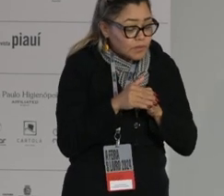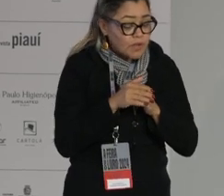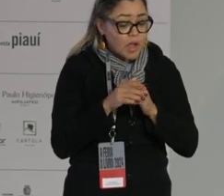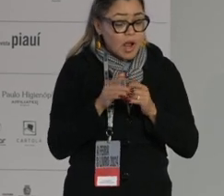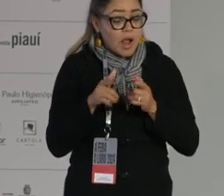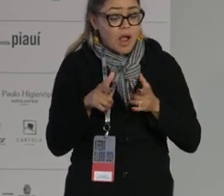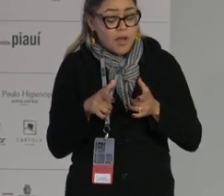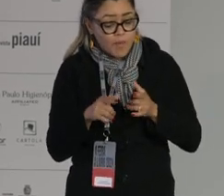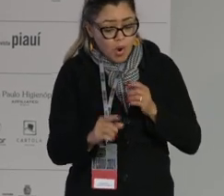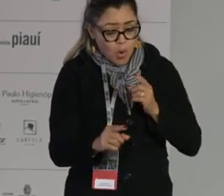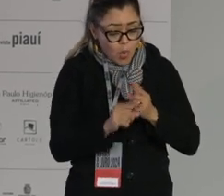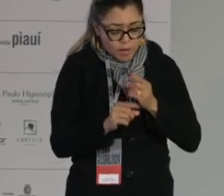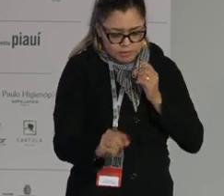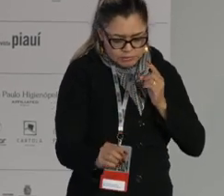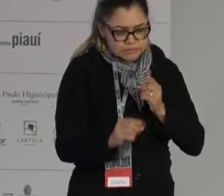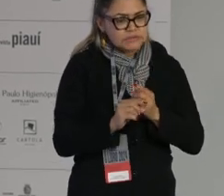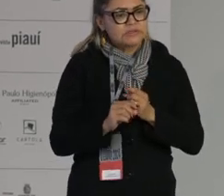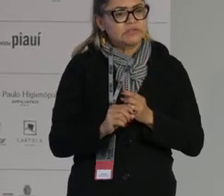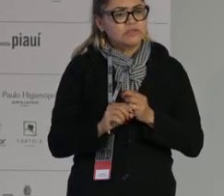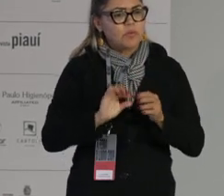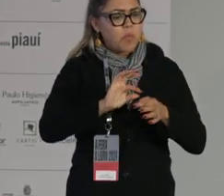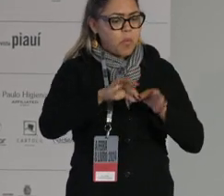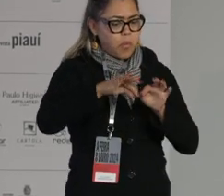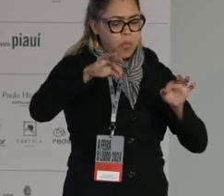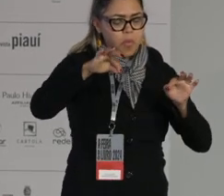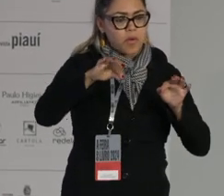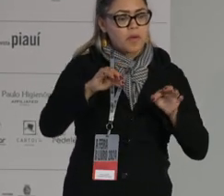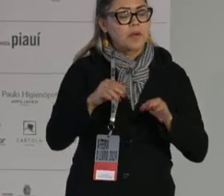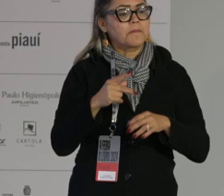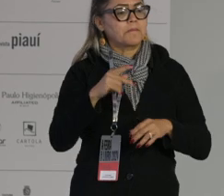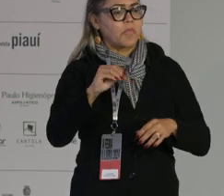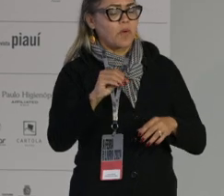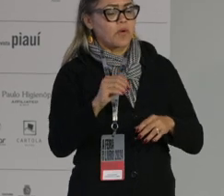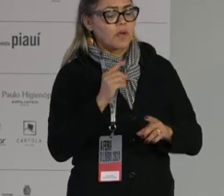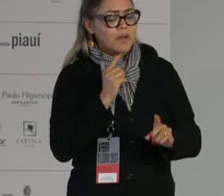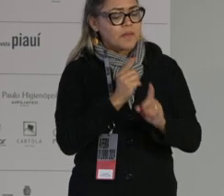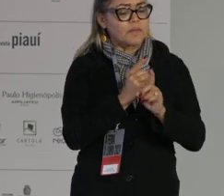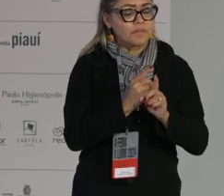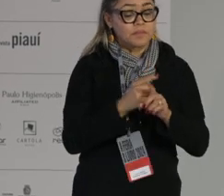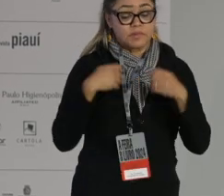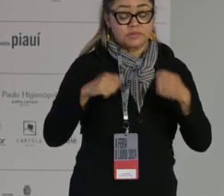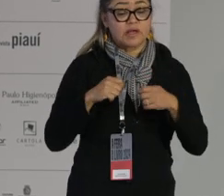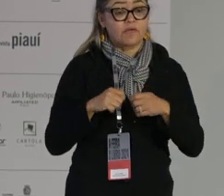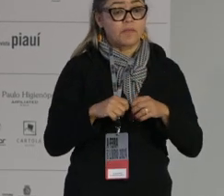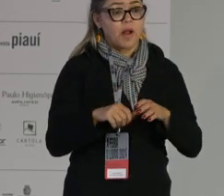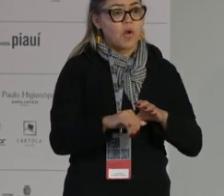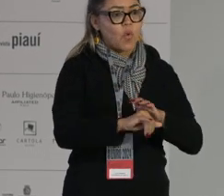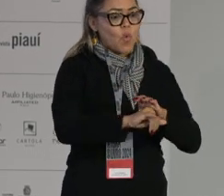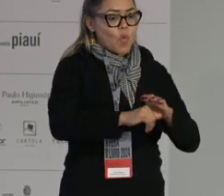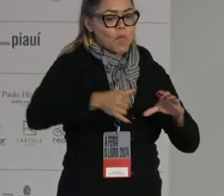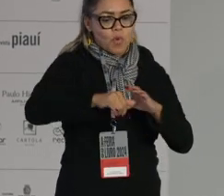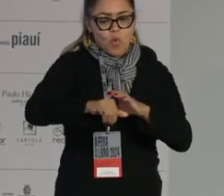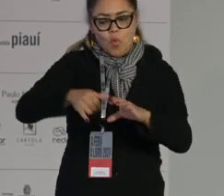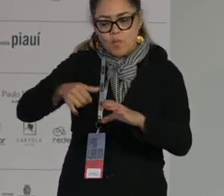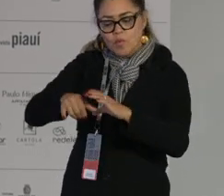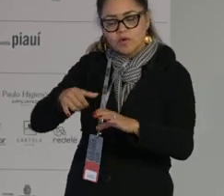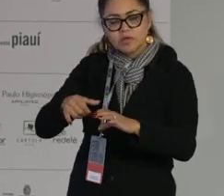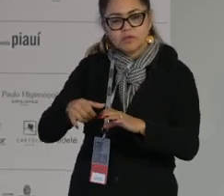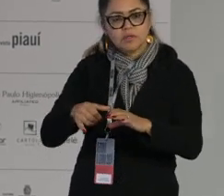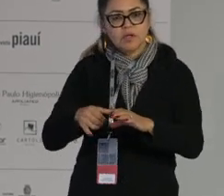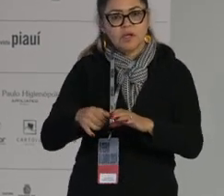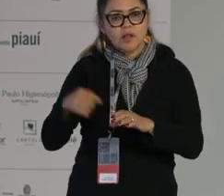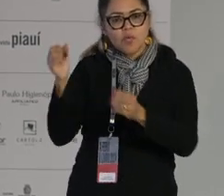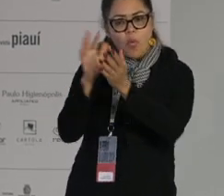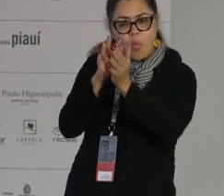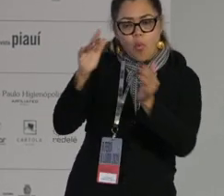cisco brilhante enroscado em pó e fios de cabelo. Precisava comprar um aspirador. Era efeito da luz.